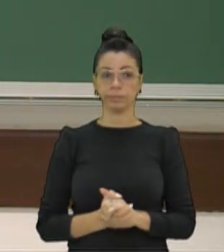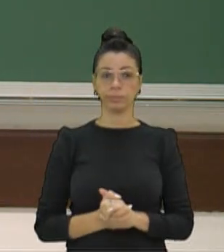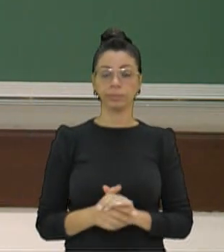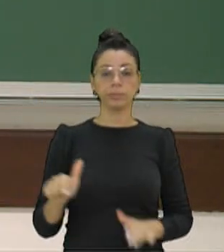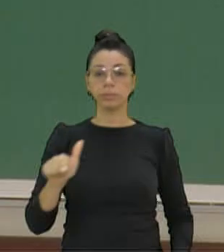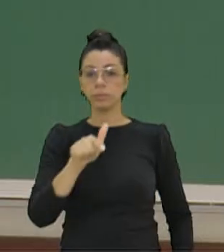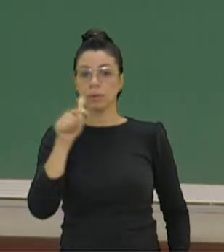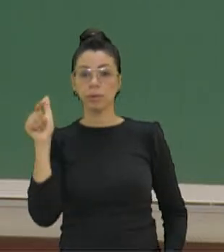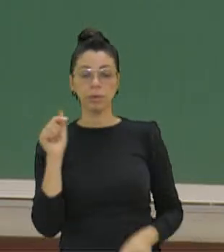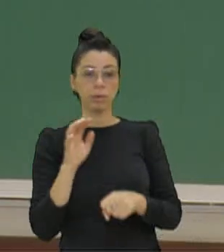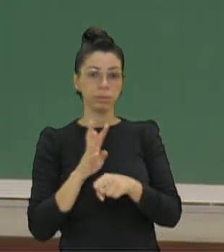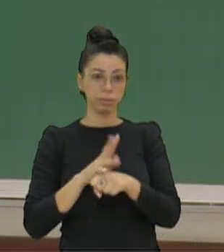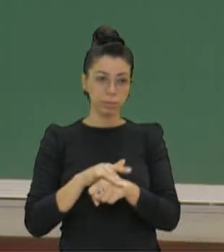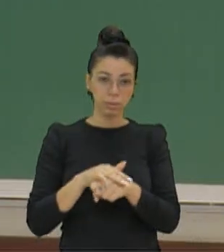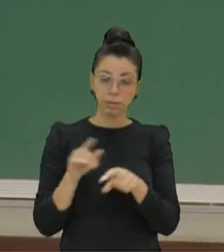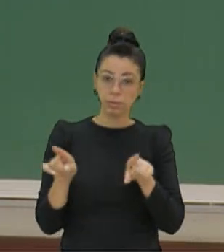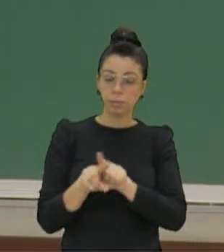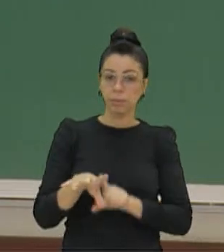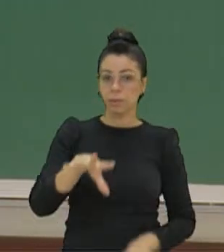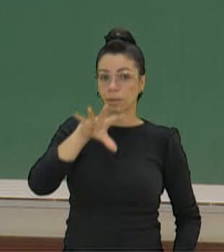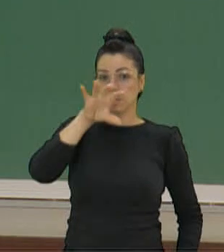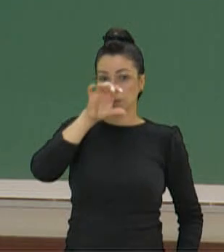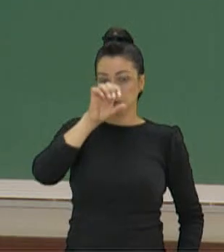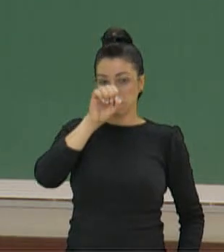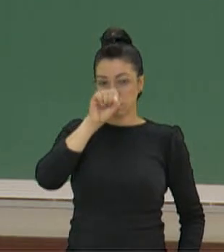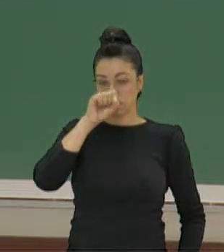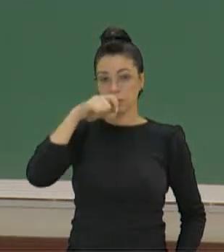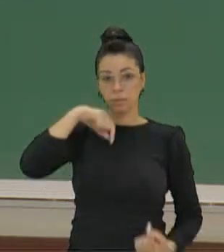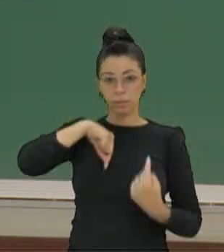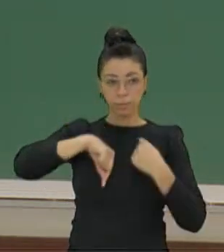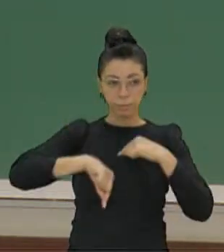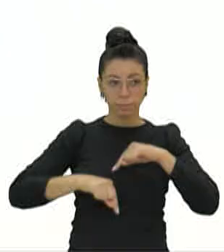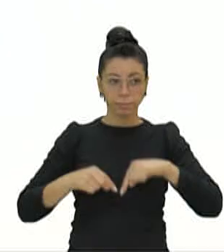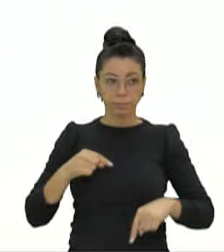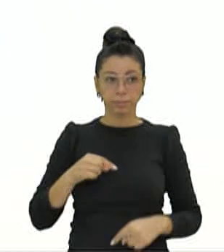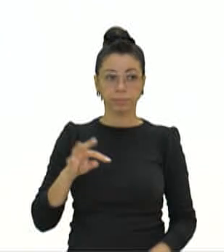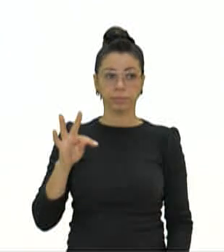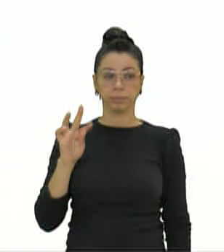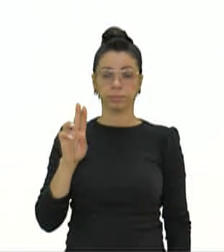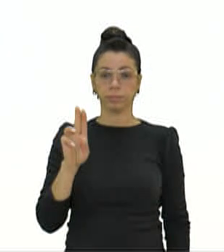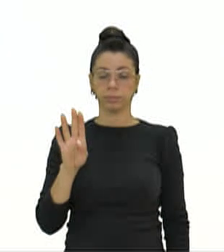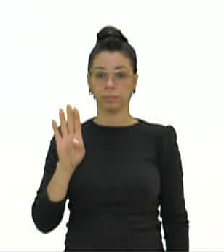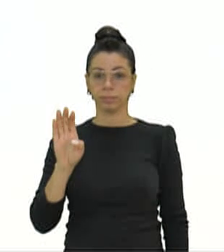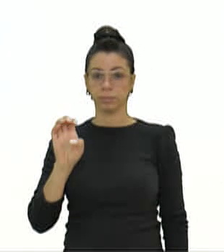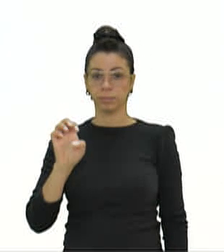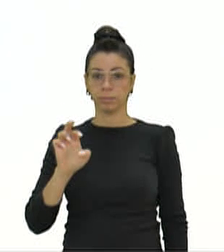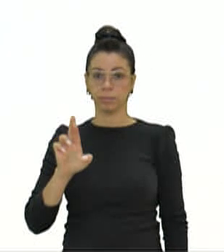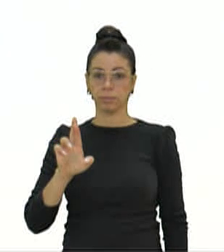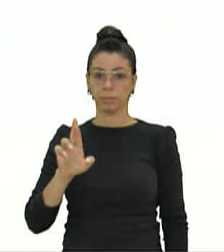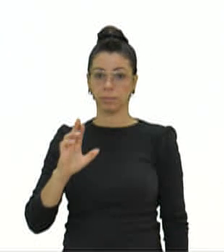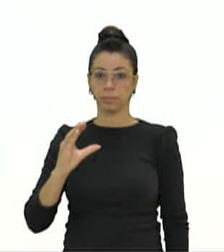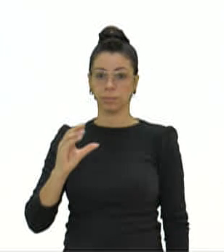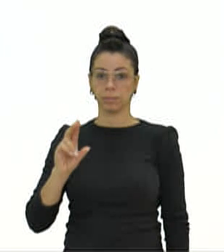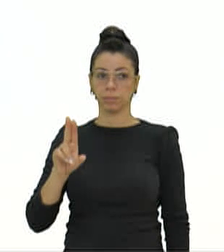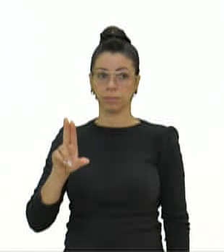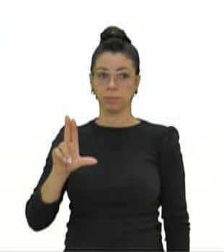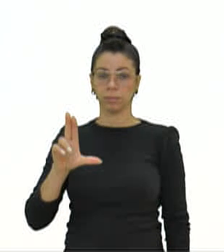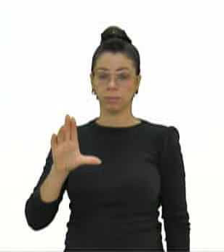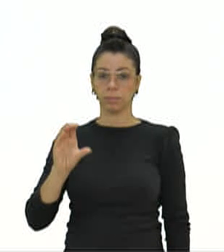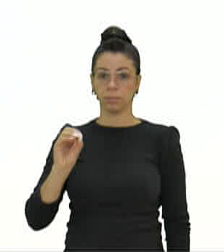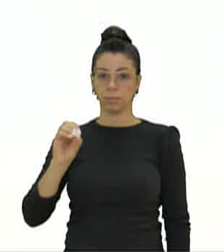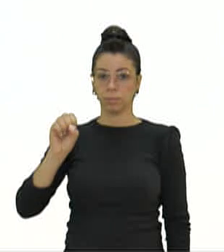Outra doença, também respiratória, é a tuberculose. Ela é causada por uma bactéria, tá? Essa bactéria com este nome